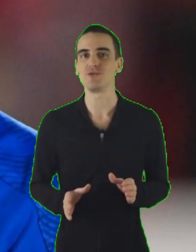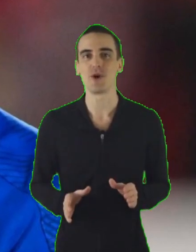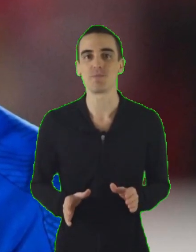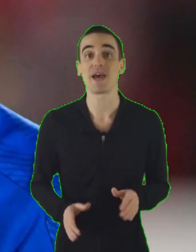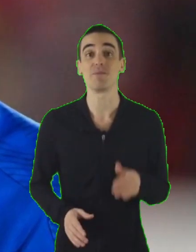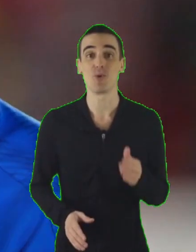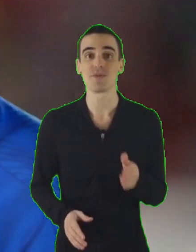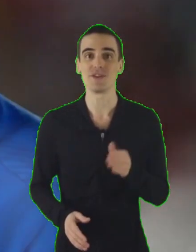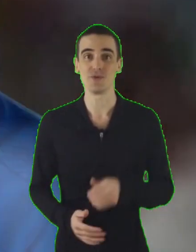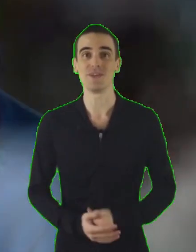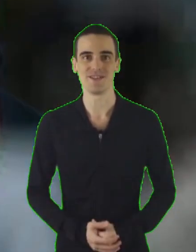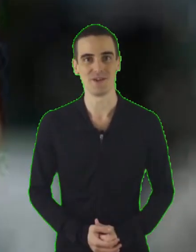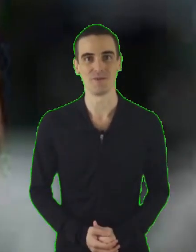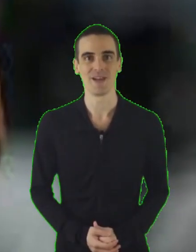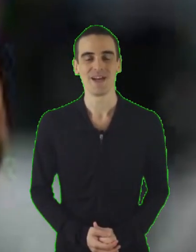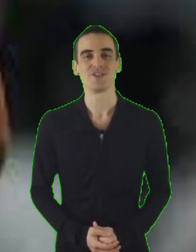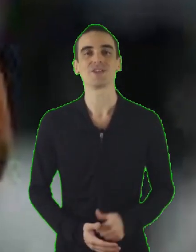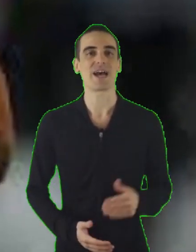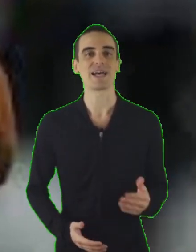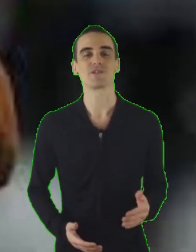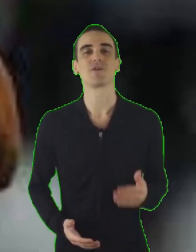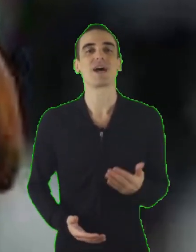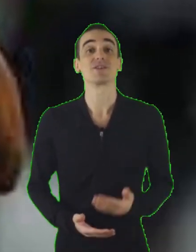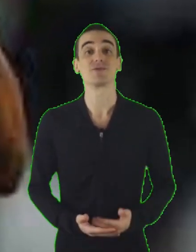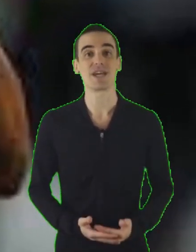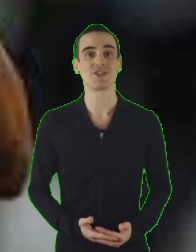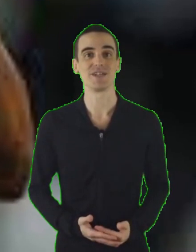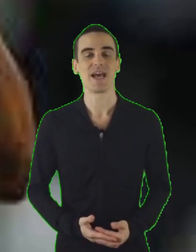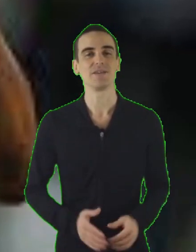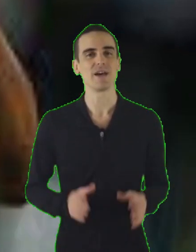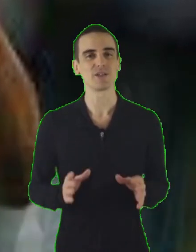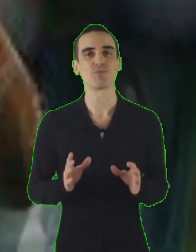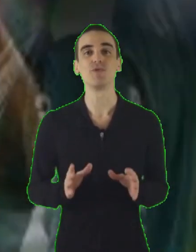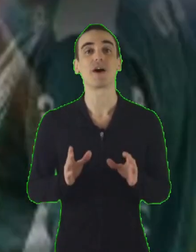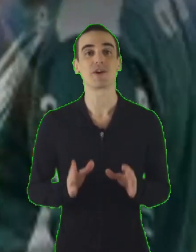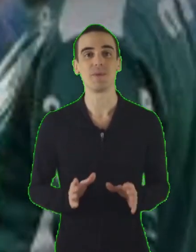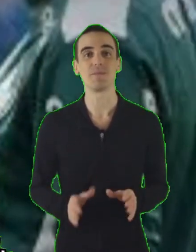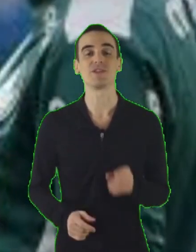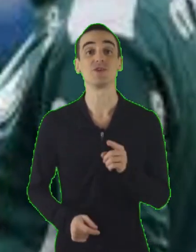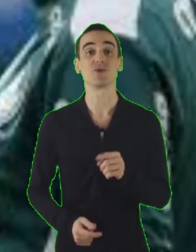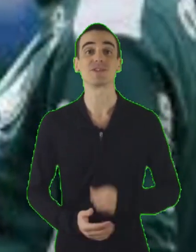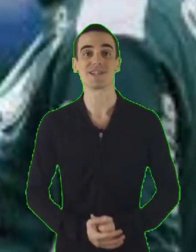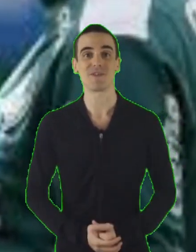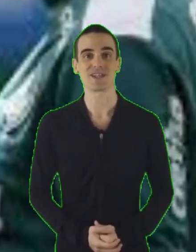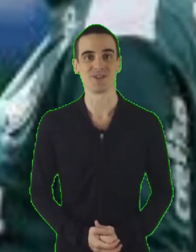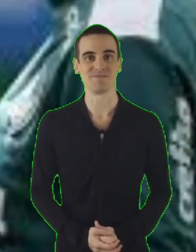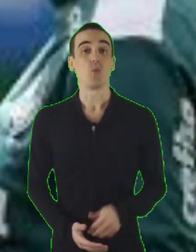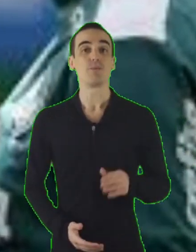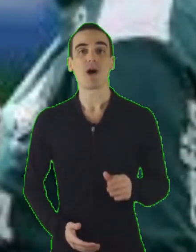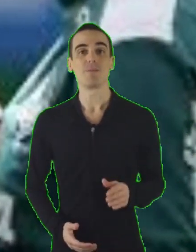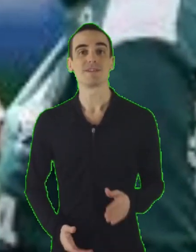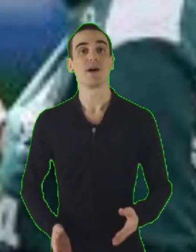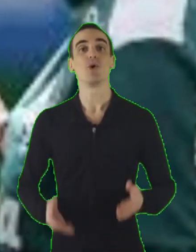alcançado. E aí, torcedor? O que você acha da possível contratação de Gustavo Scarpa pelo Cruzeiro? Deixe sua opinião